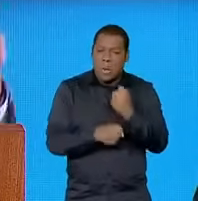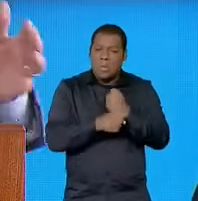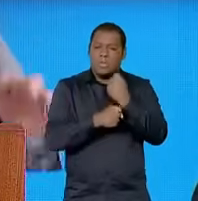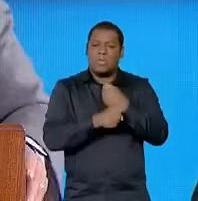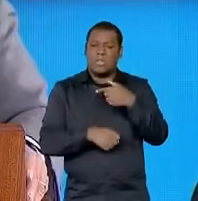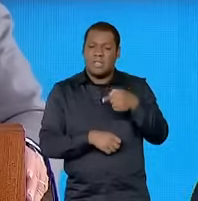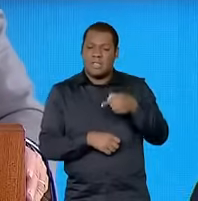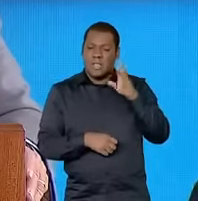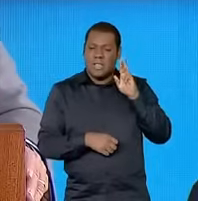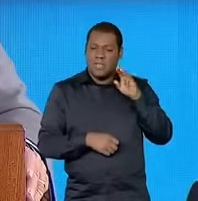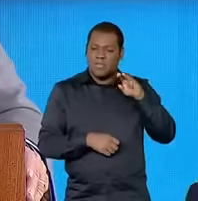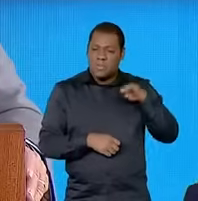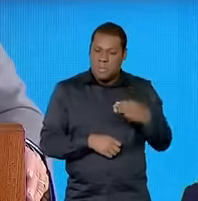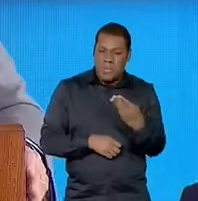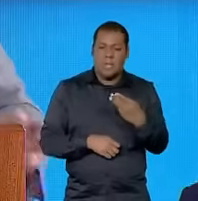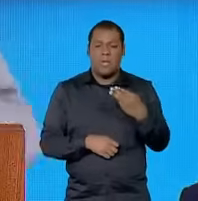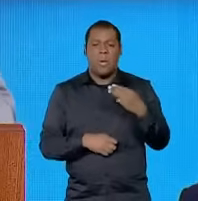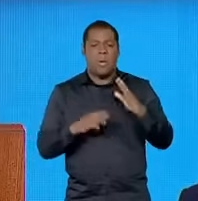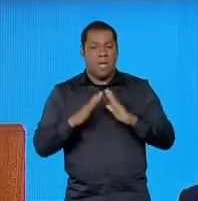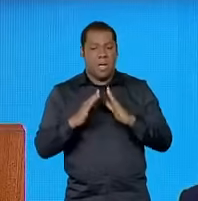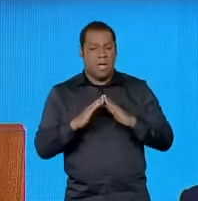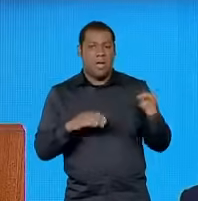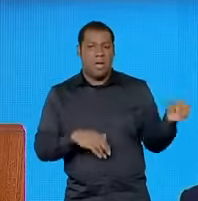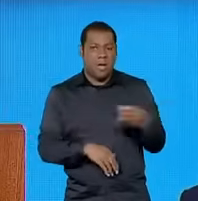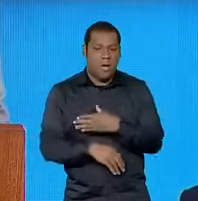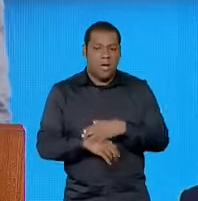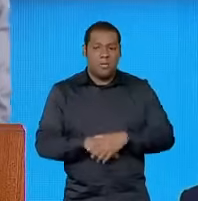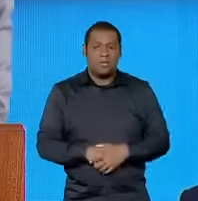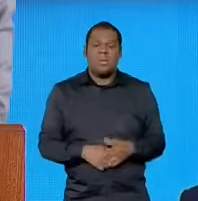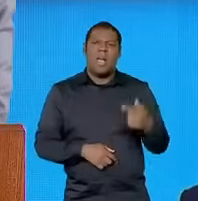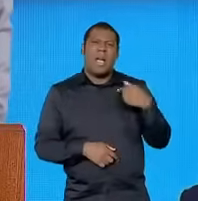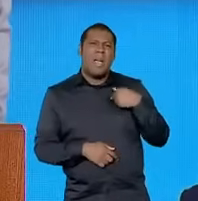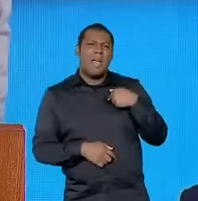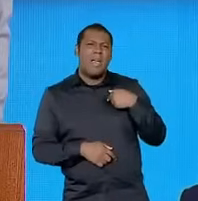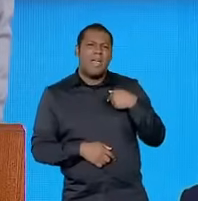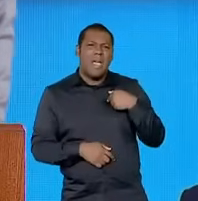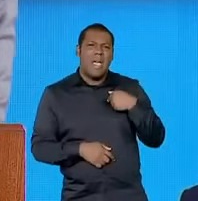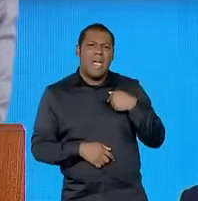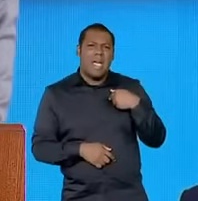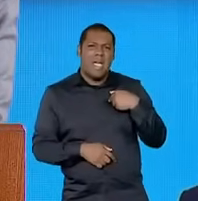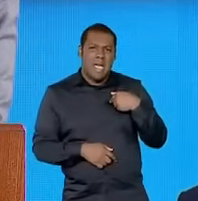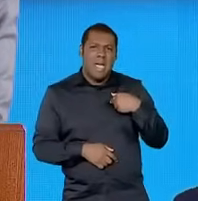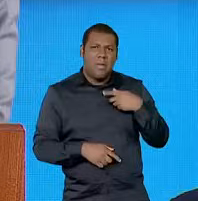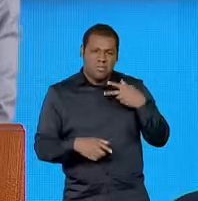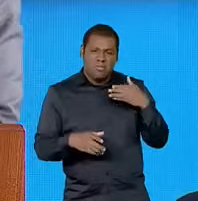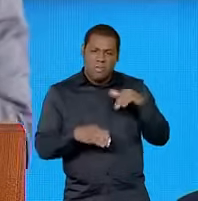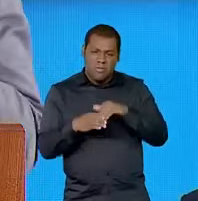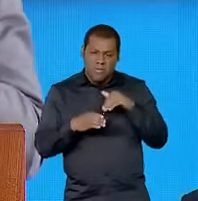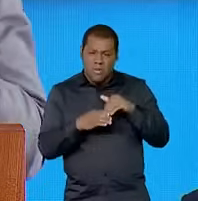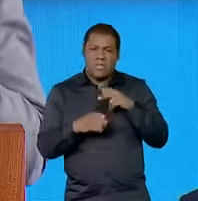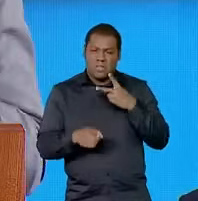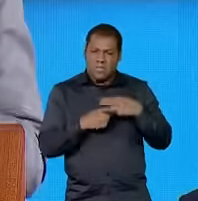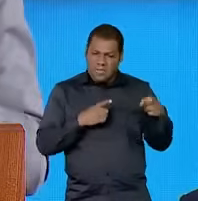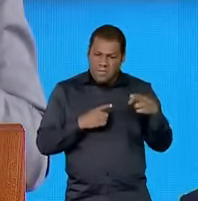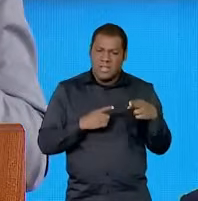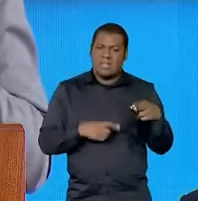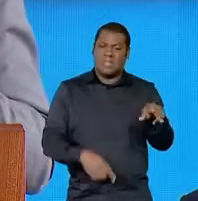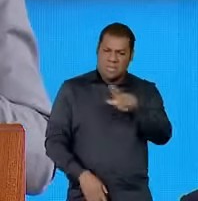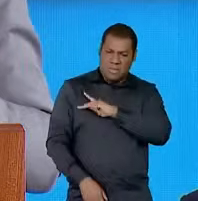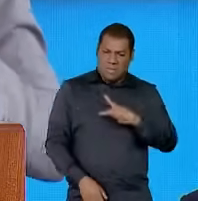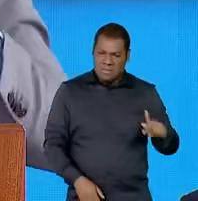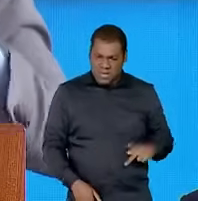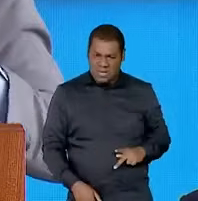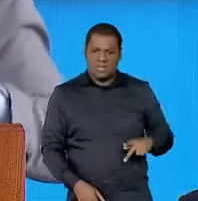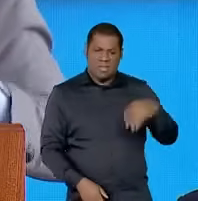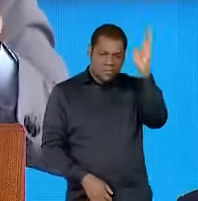um grande plano habitacional. E um grande plano habitacional não é fácil de fazer. O primeiro setor a